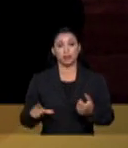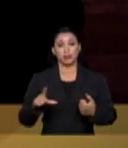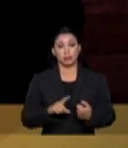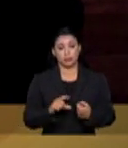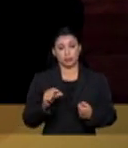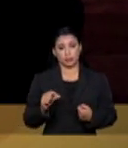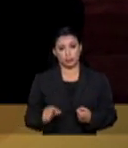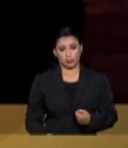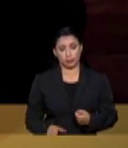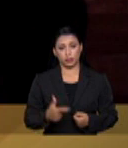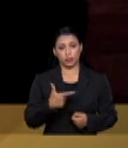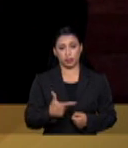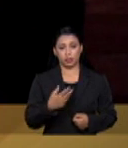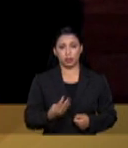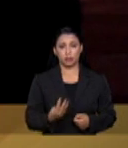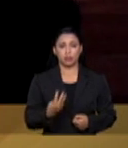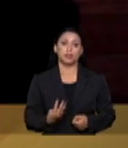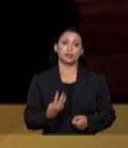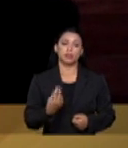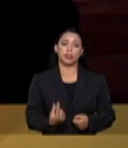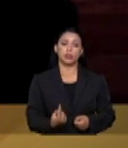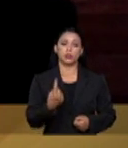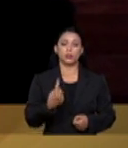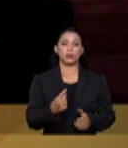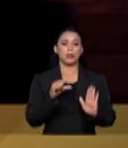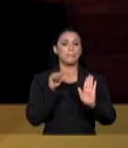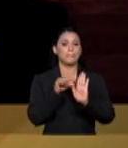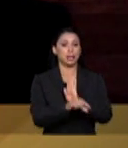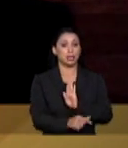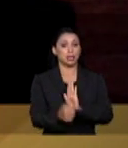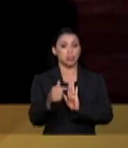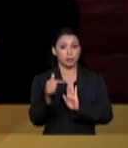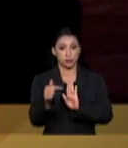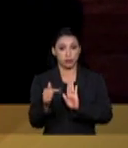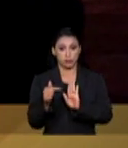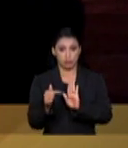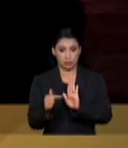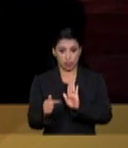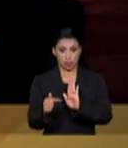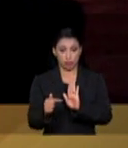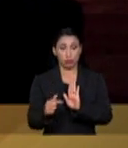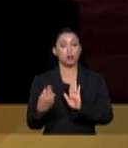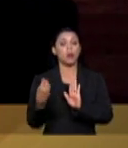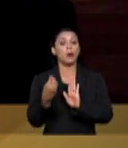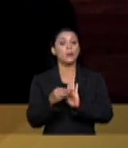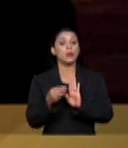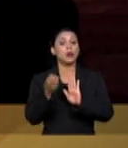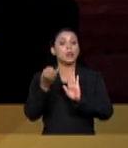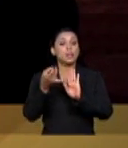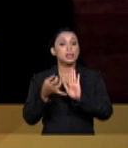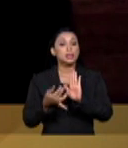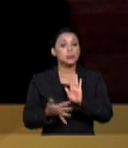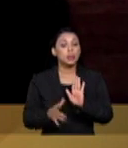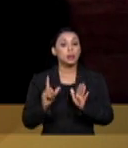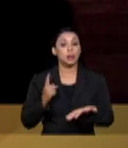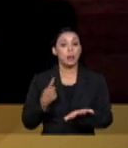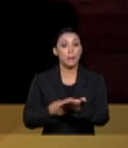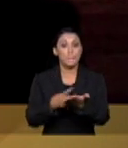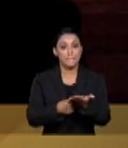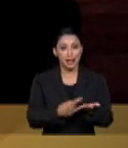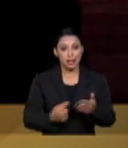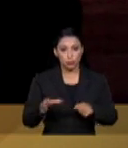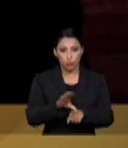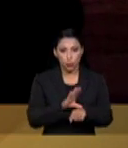artigo 231 e seus pés e parágrafos e traduzi e o pato